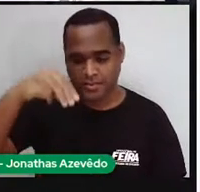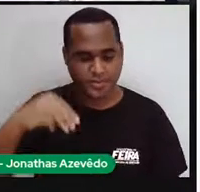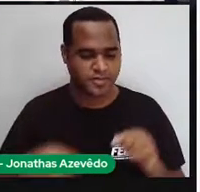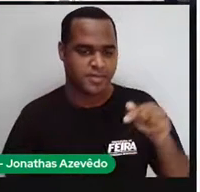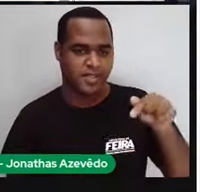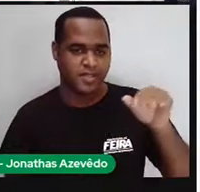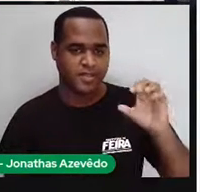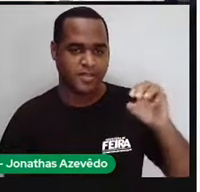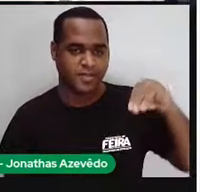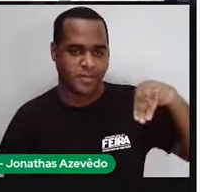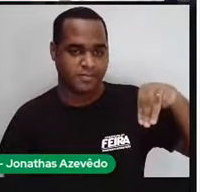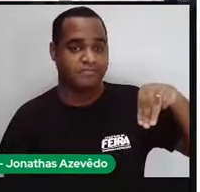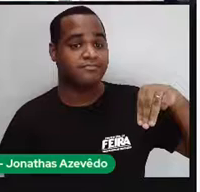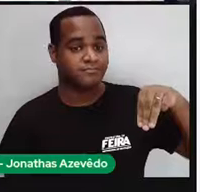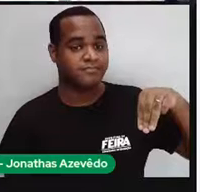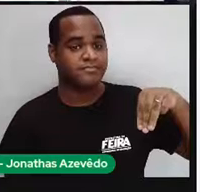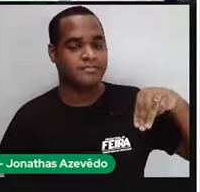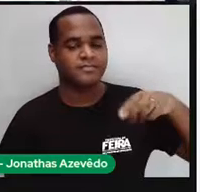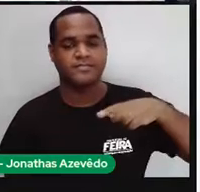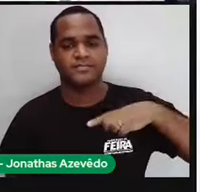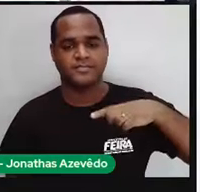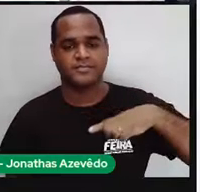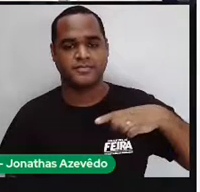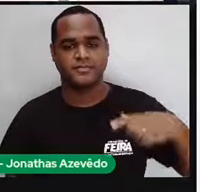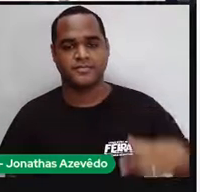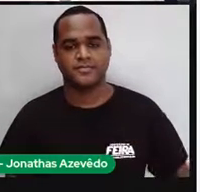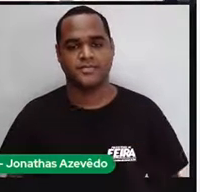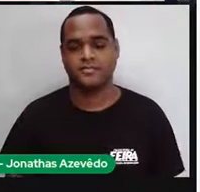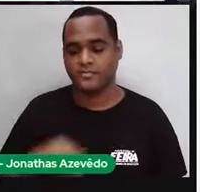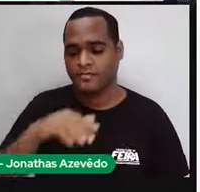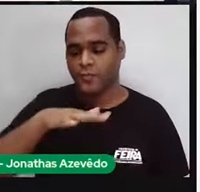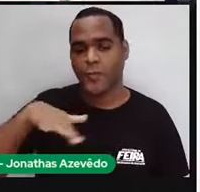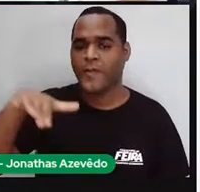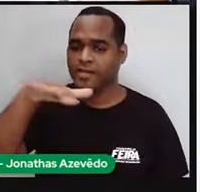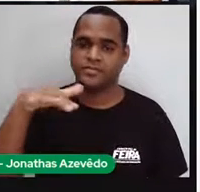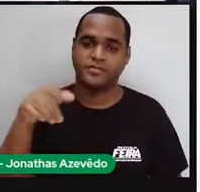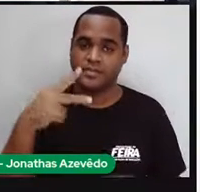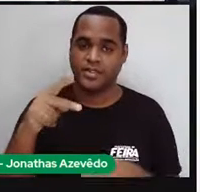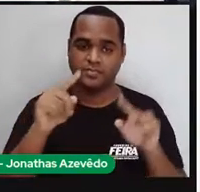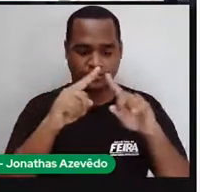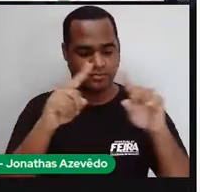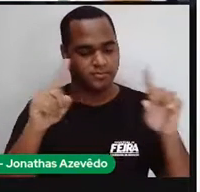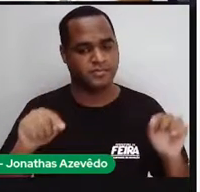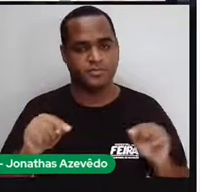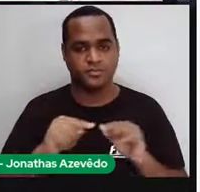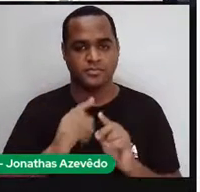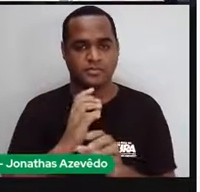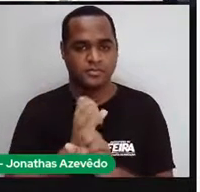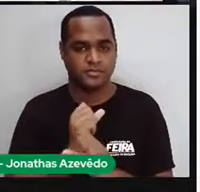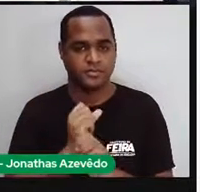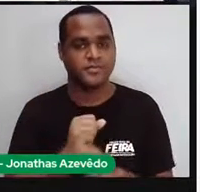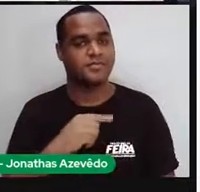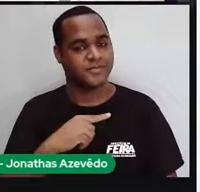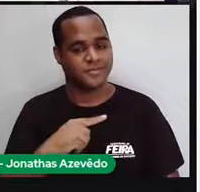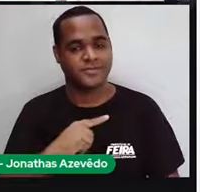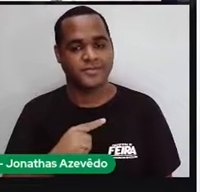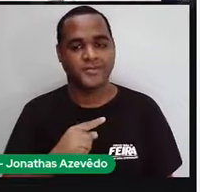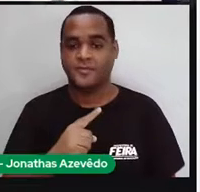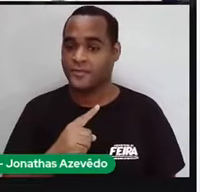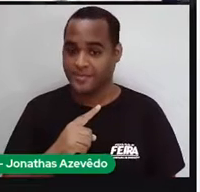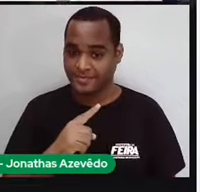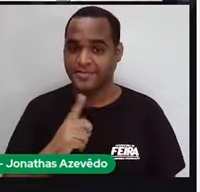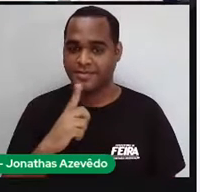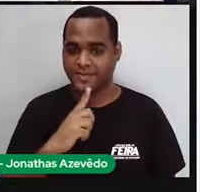e 7 cm de altura qual é a área desse quadrado a gente já tem as duas coisas para gente